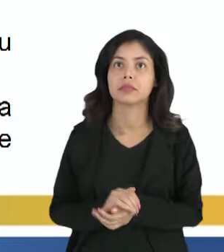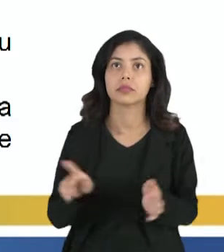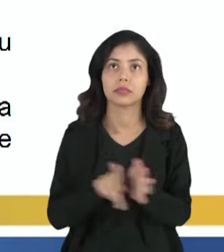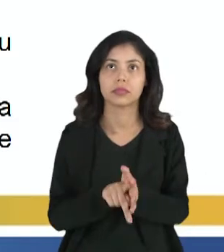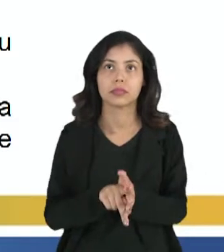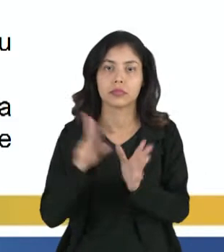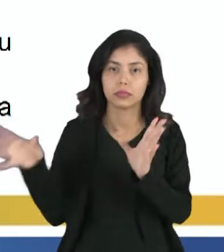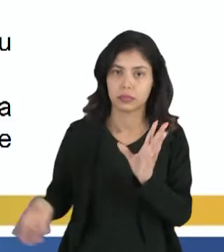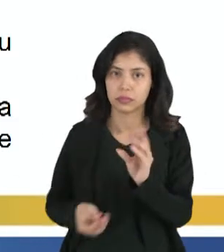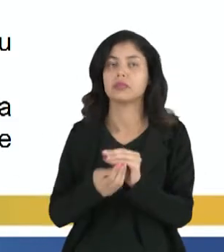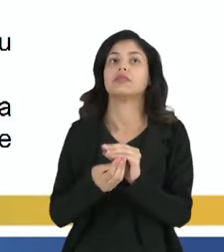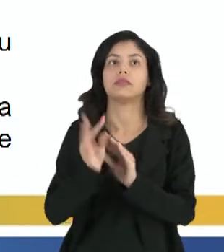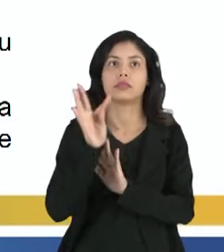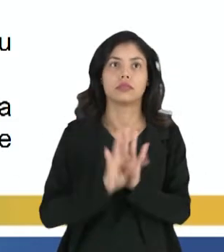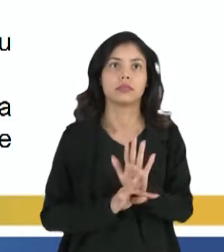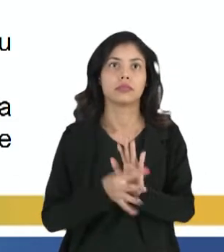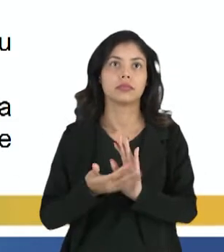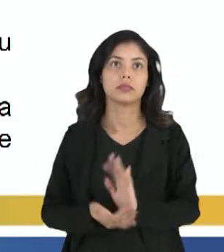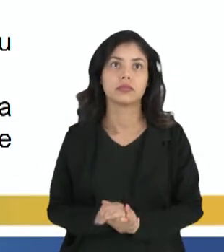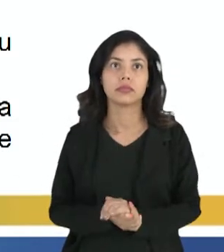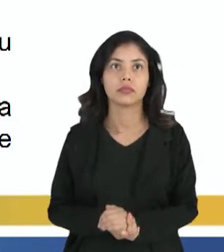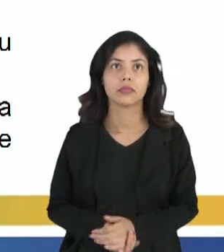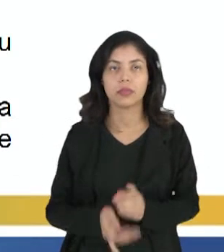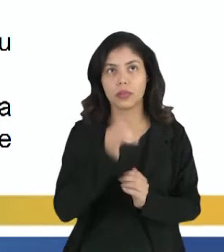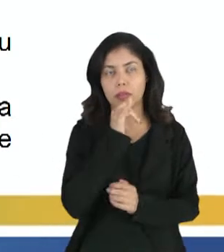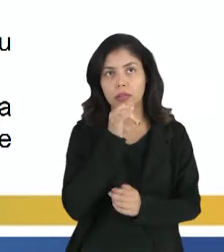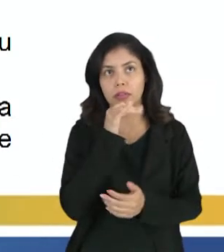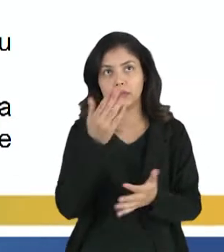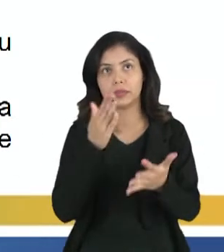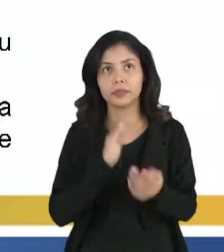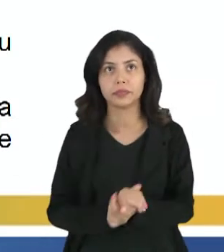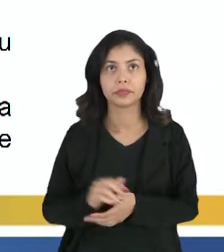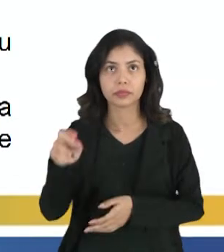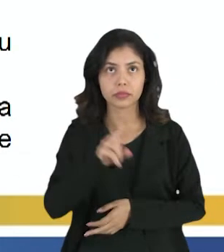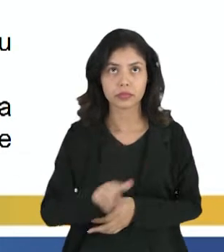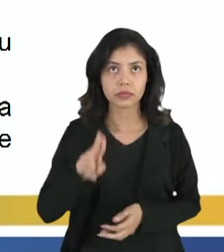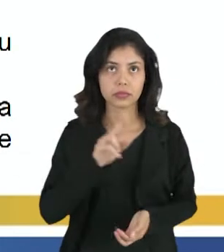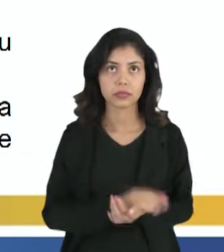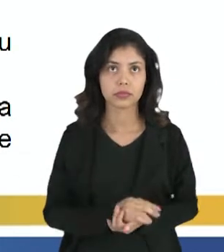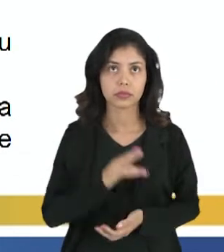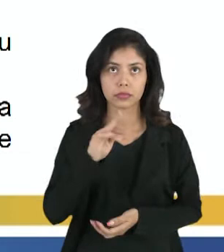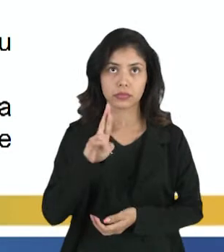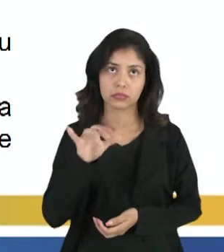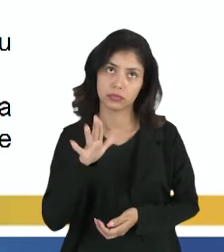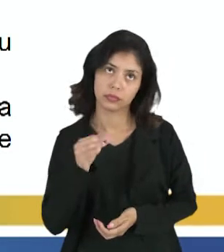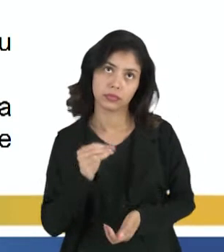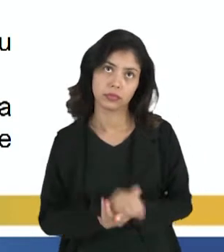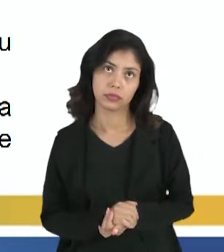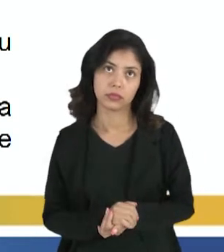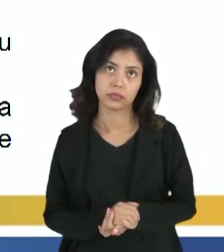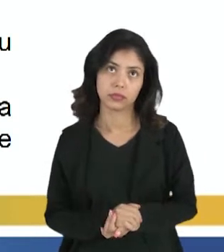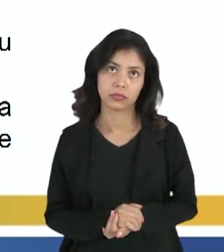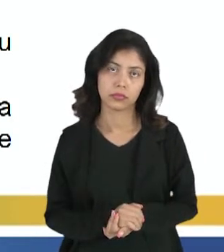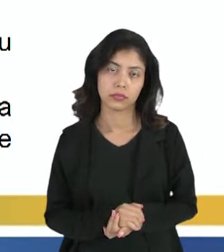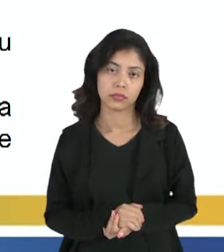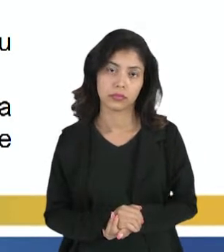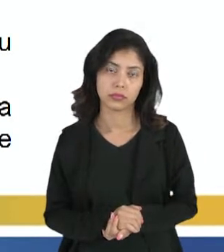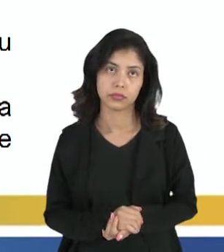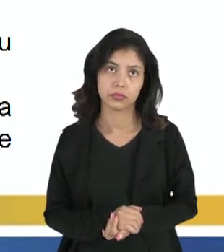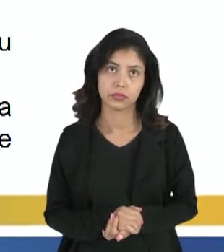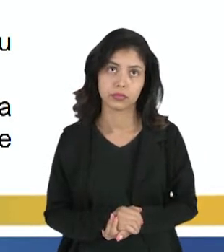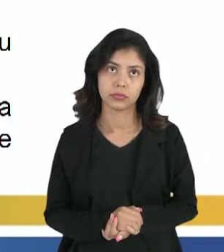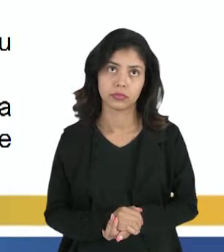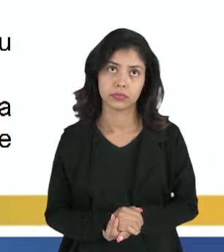do que está implícito no texto. Exemplos de textos que utilizam a